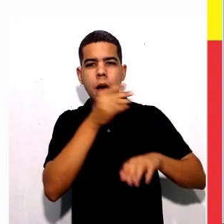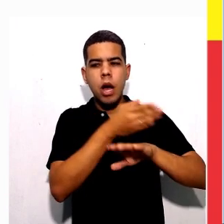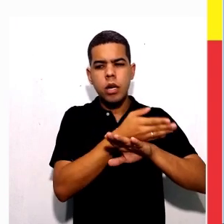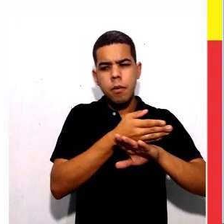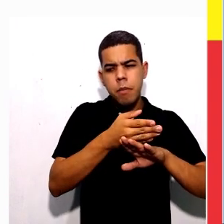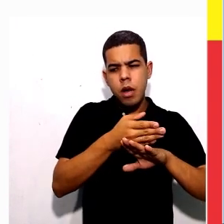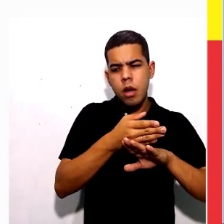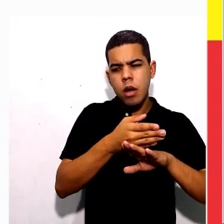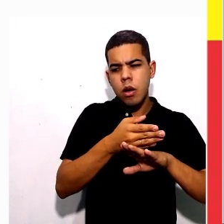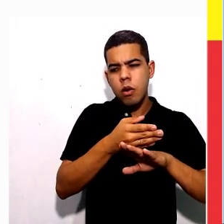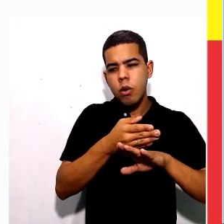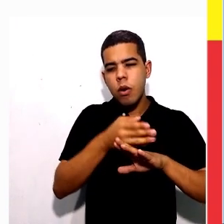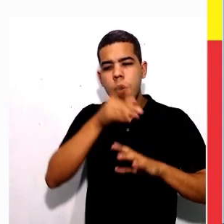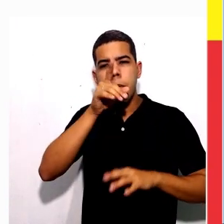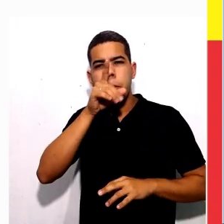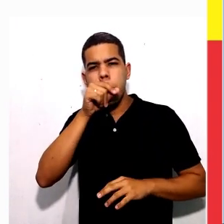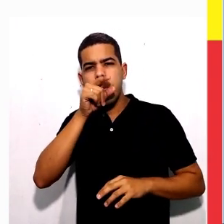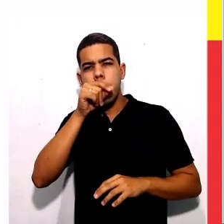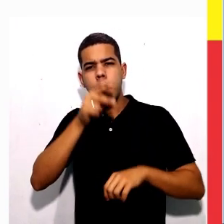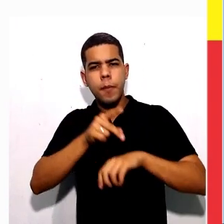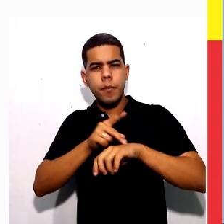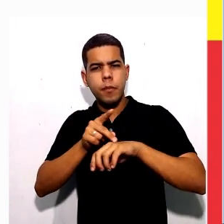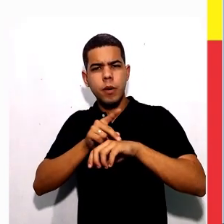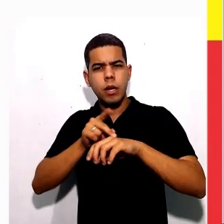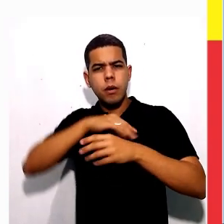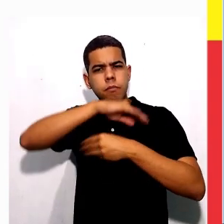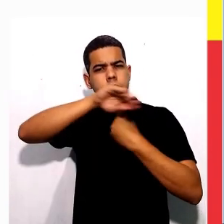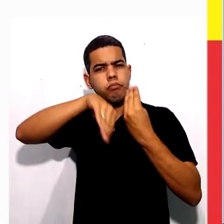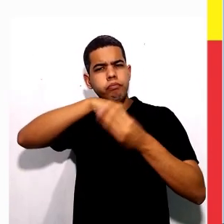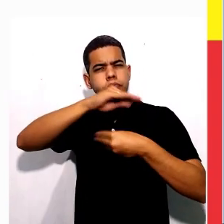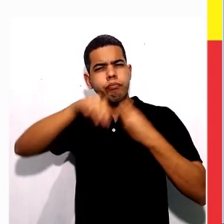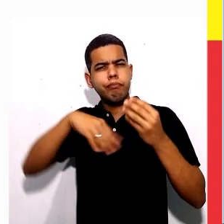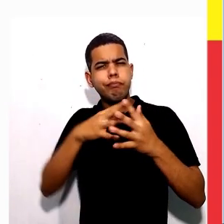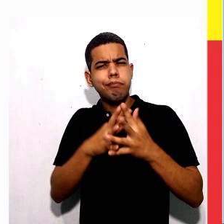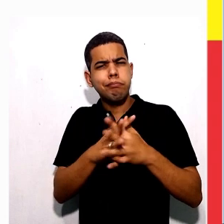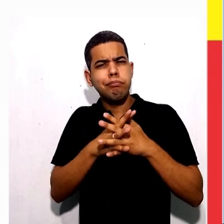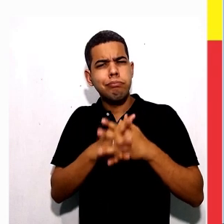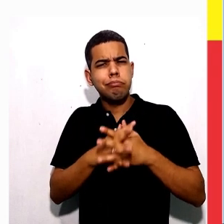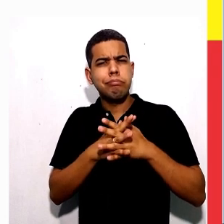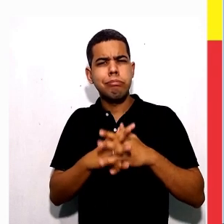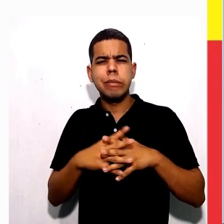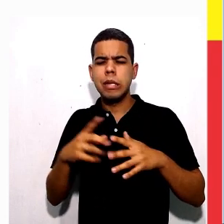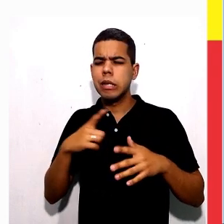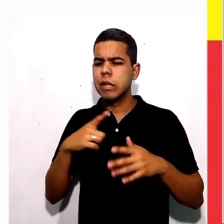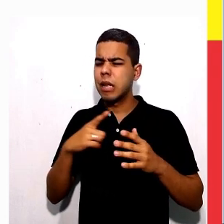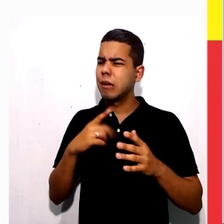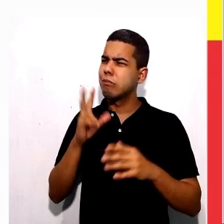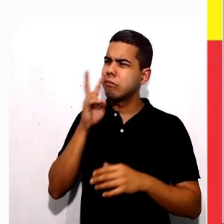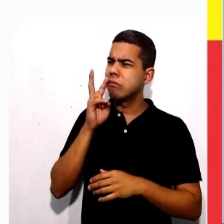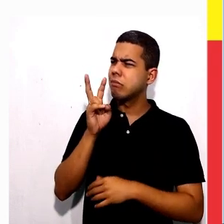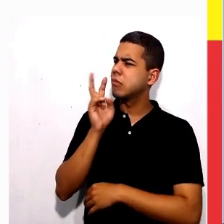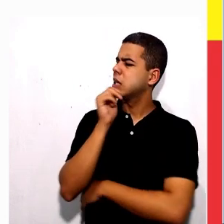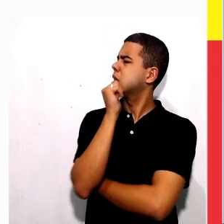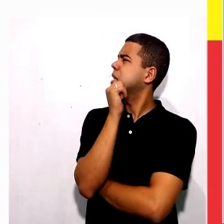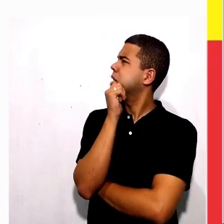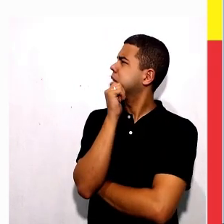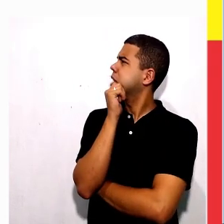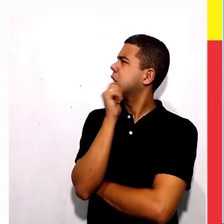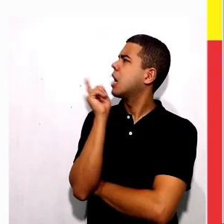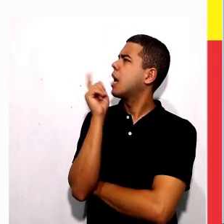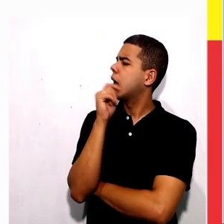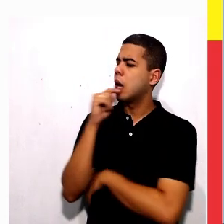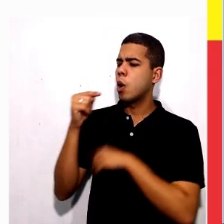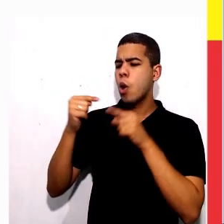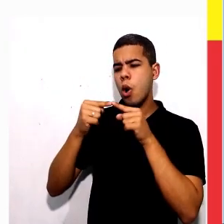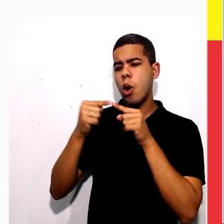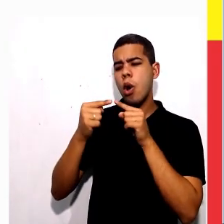negro, vamos dizer assim, o pássaro preto. E isso tudo se confunde, interpreta, gera a imagem. Então